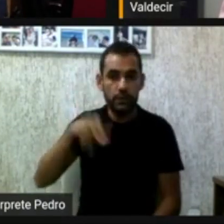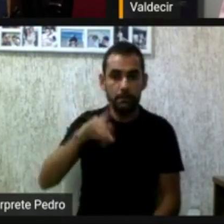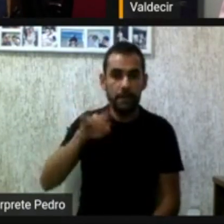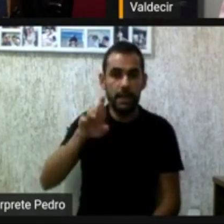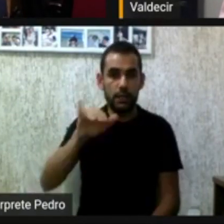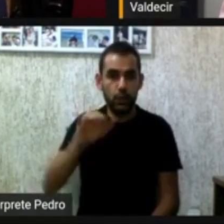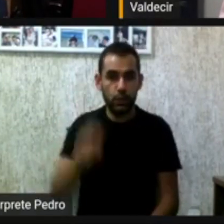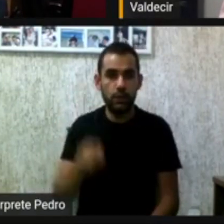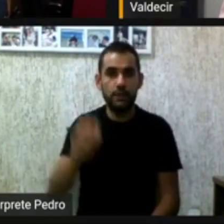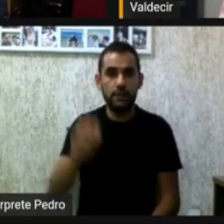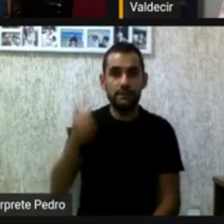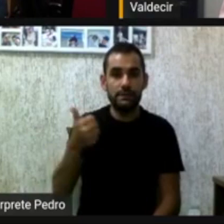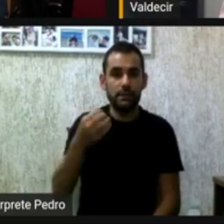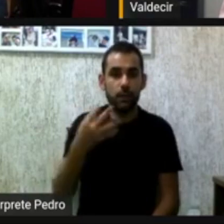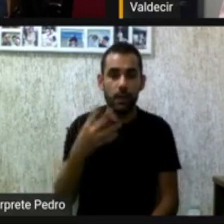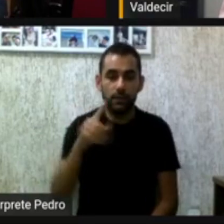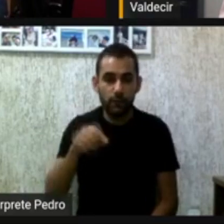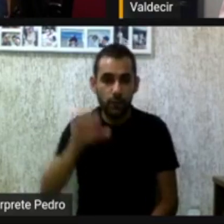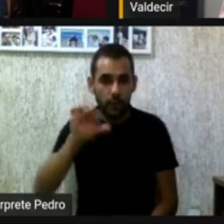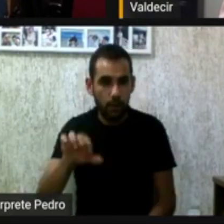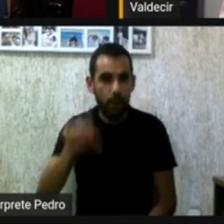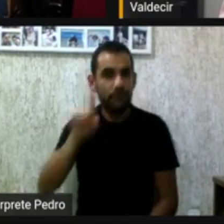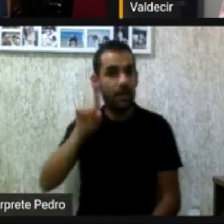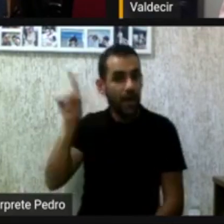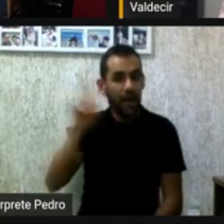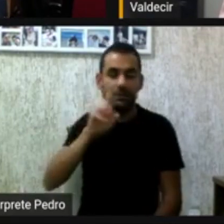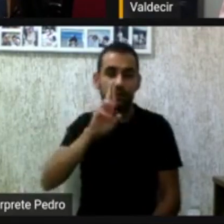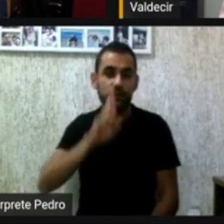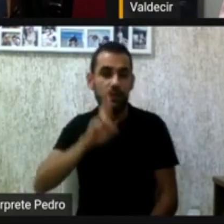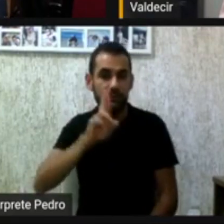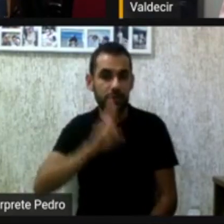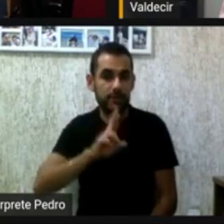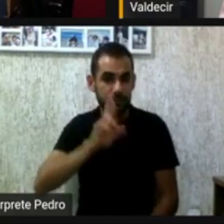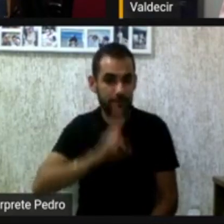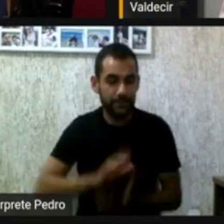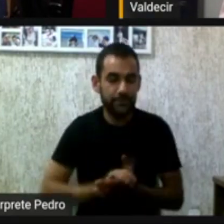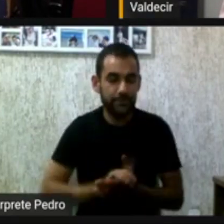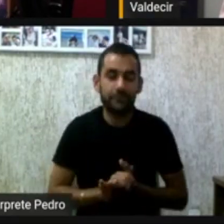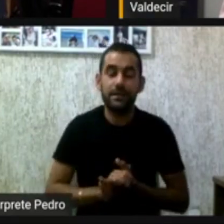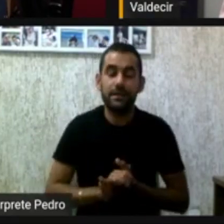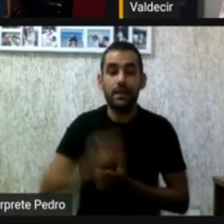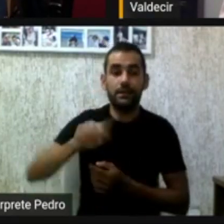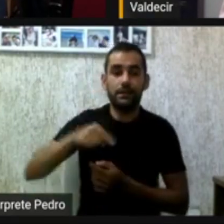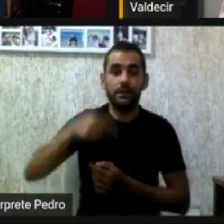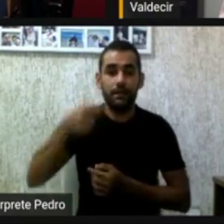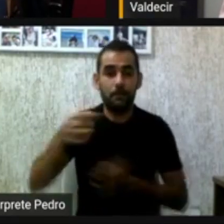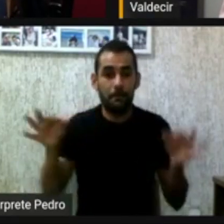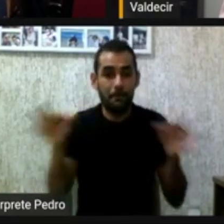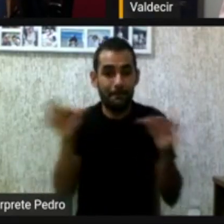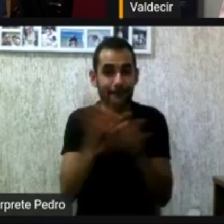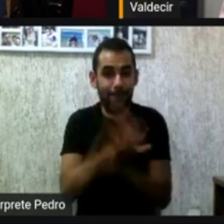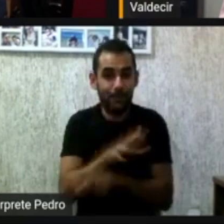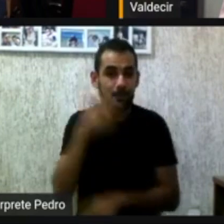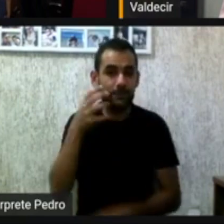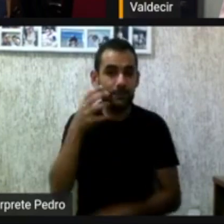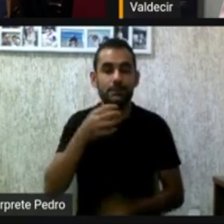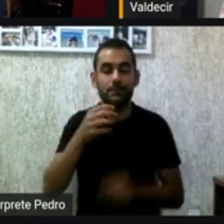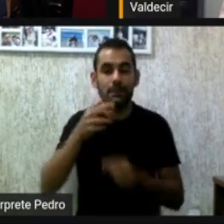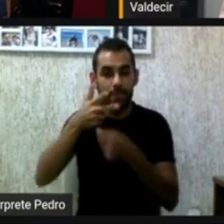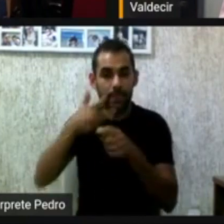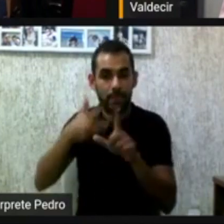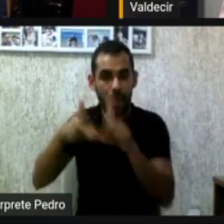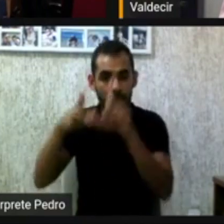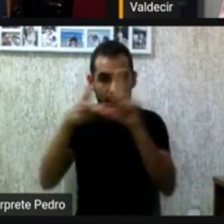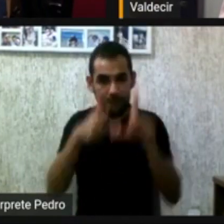104,9, ao vivo lá em Tiradentes. Após as transmissões, né, quem quiser ter acesso e rever essa